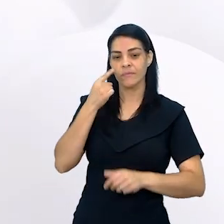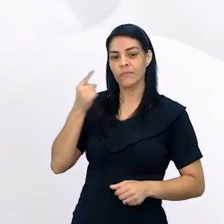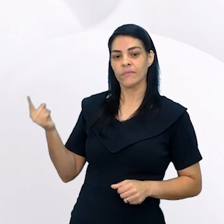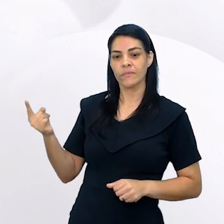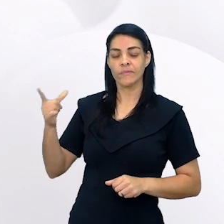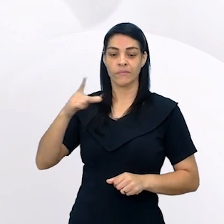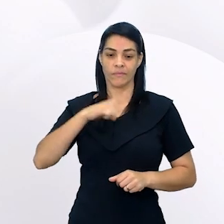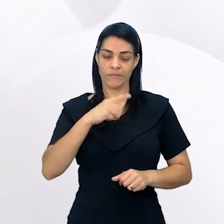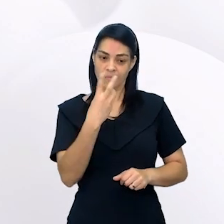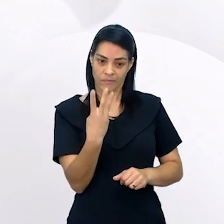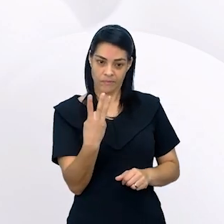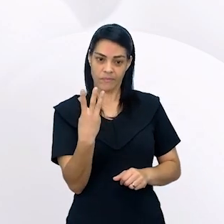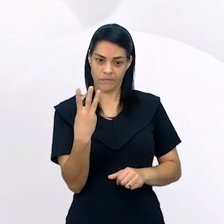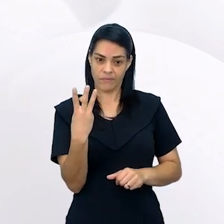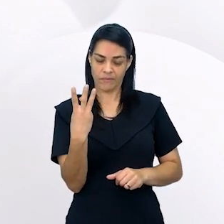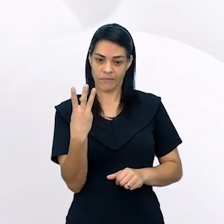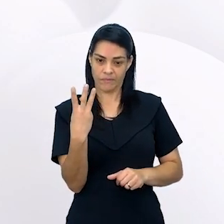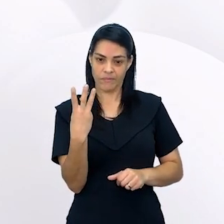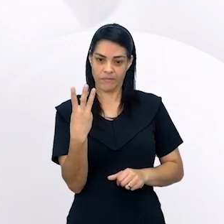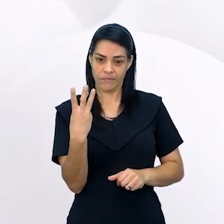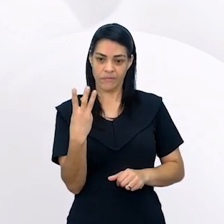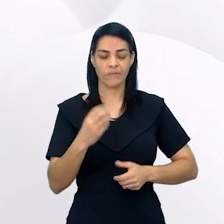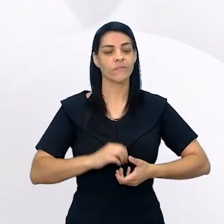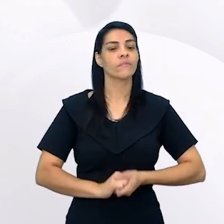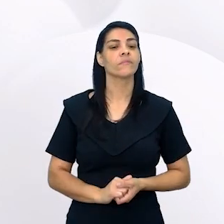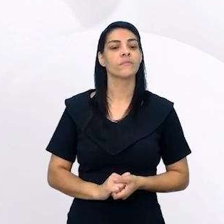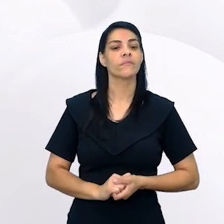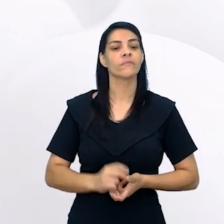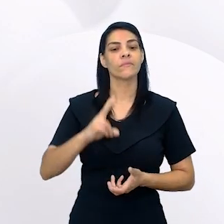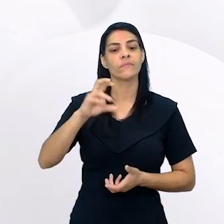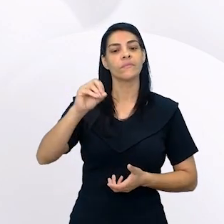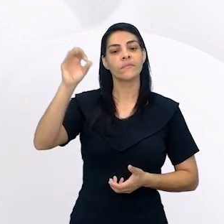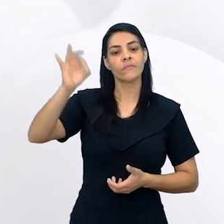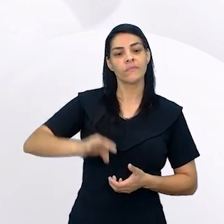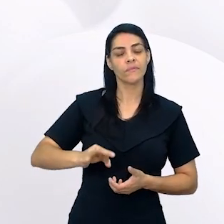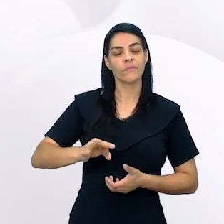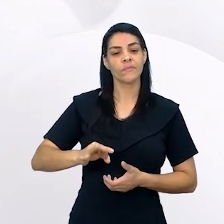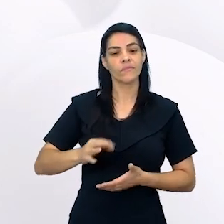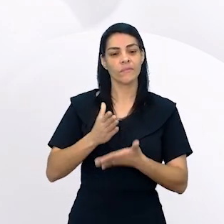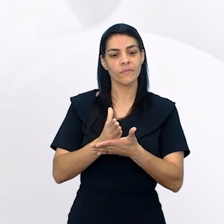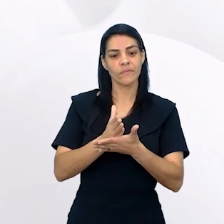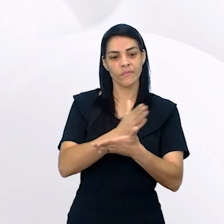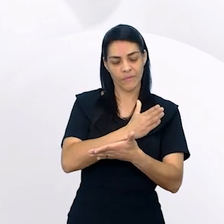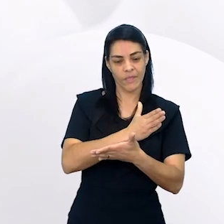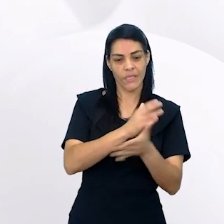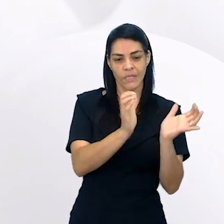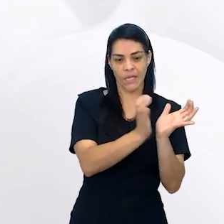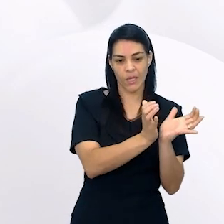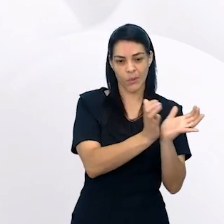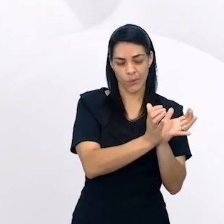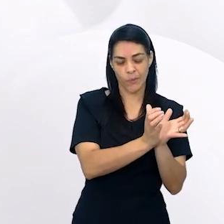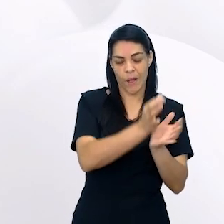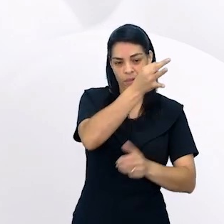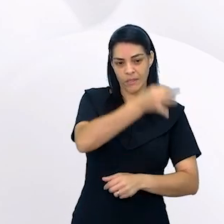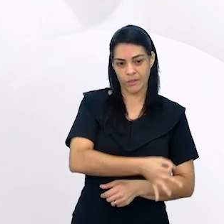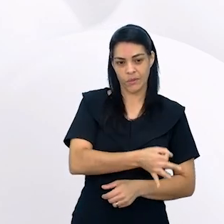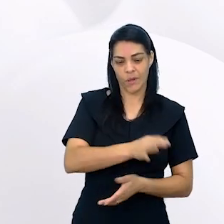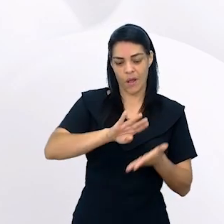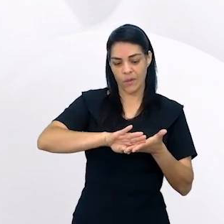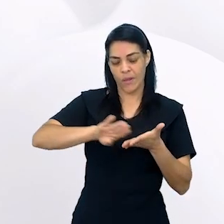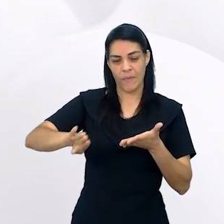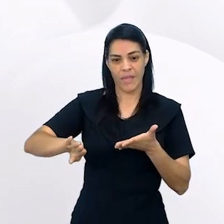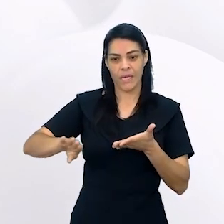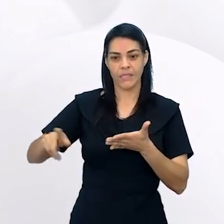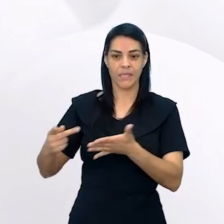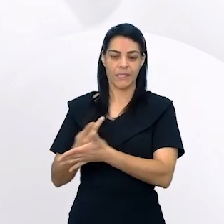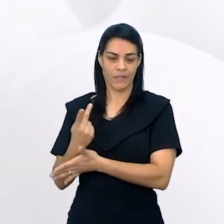teve três questões aí né de 50% metade da turma acertou e a gente